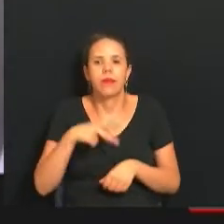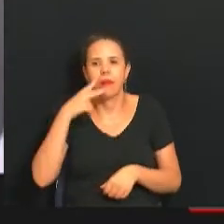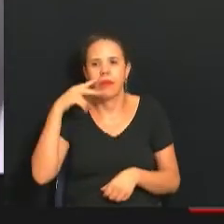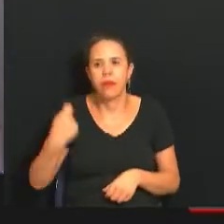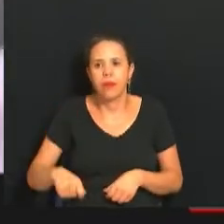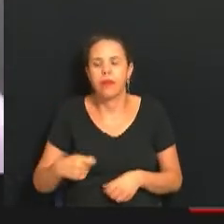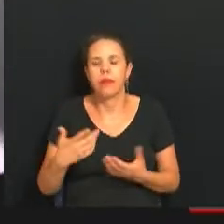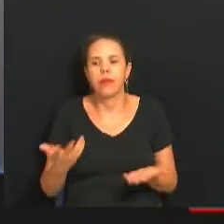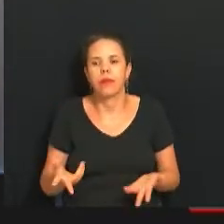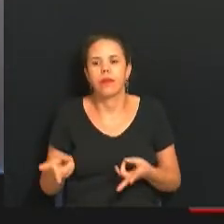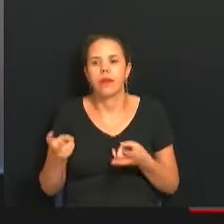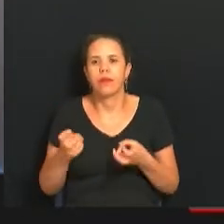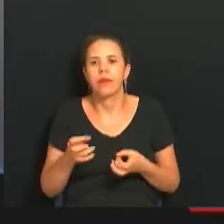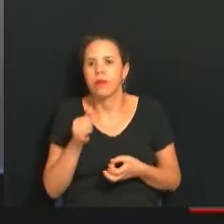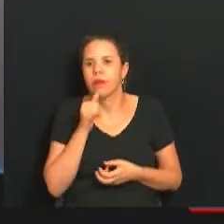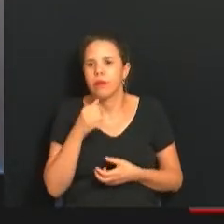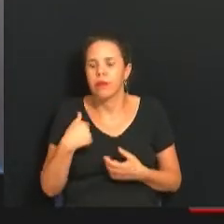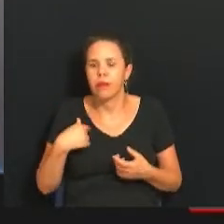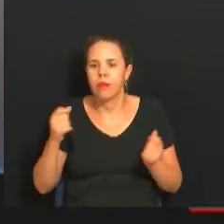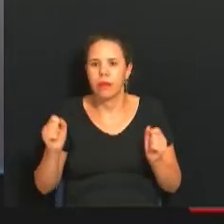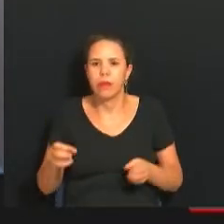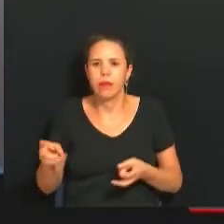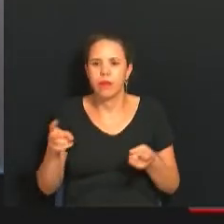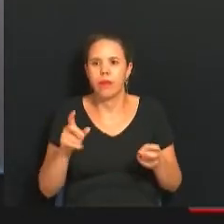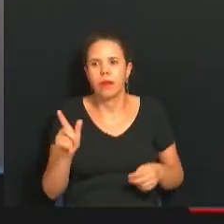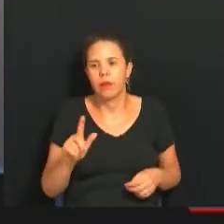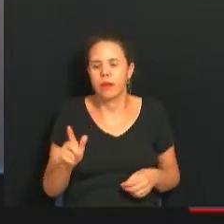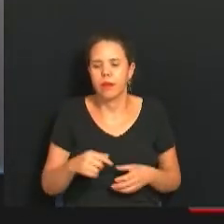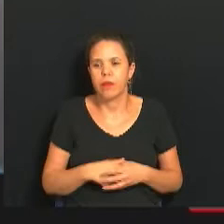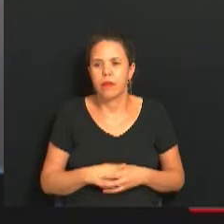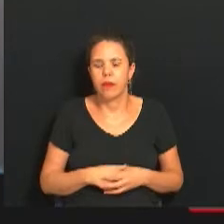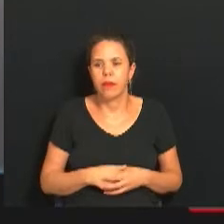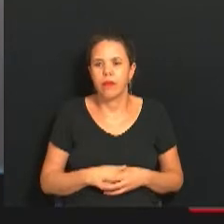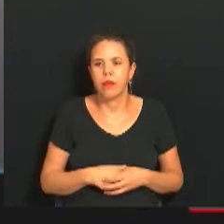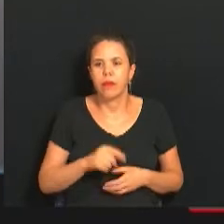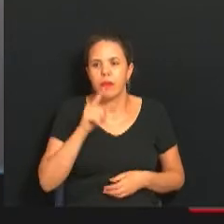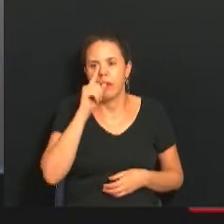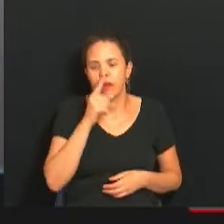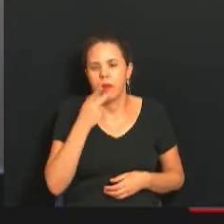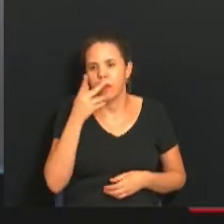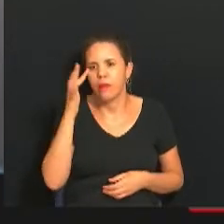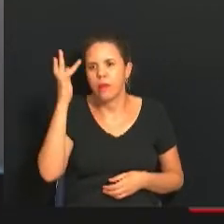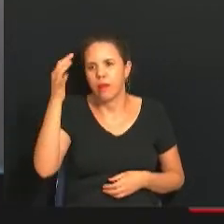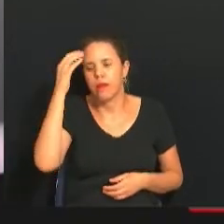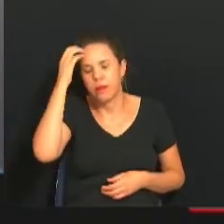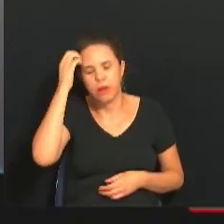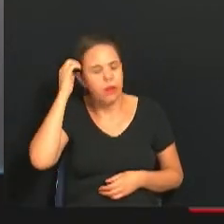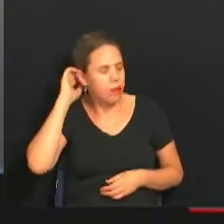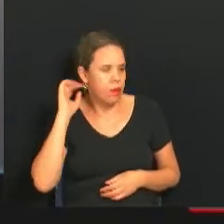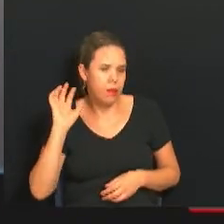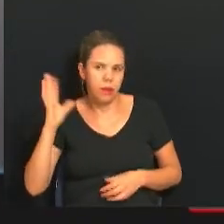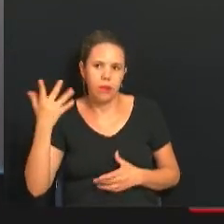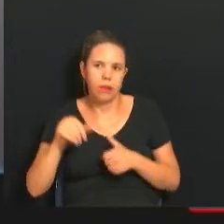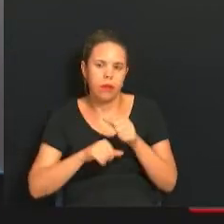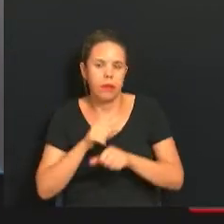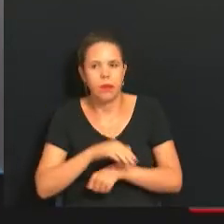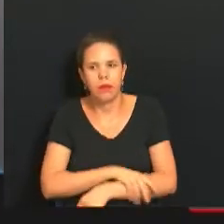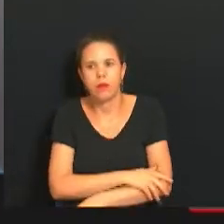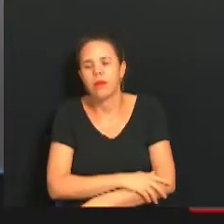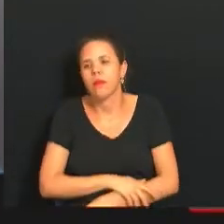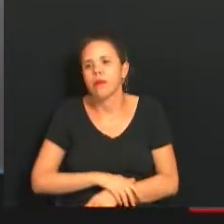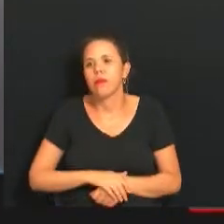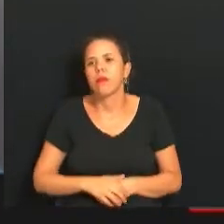gente, pelo que eu estou podendo observar, e claro, não, é um perigo fazer futurologia, né, porque tudo pode acontecer, inclusive